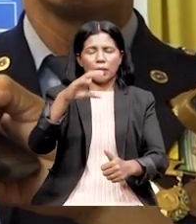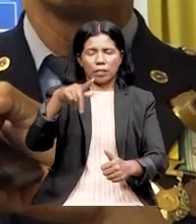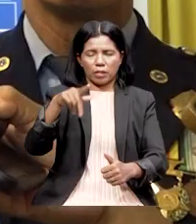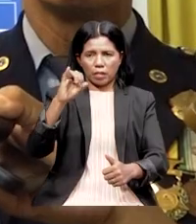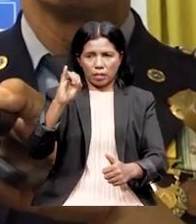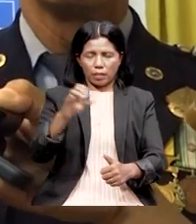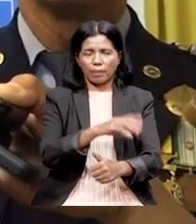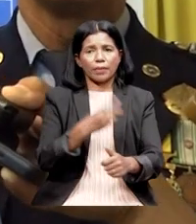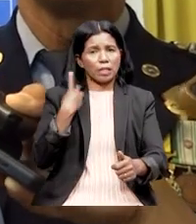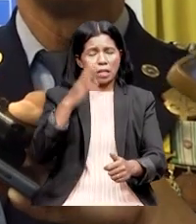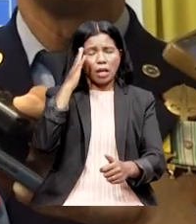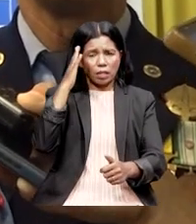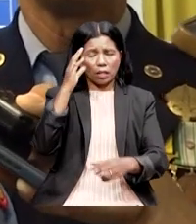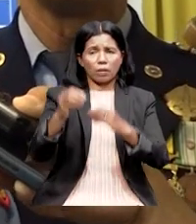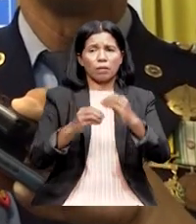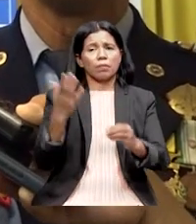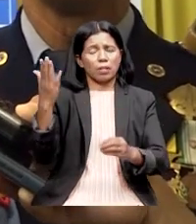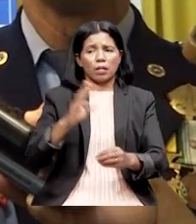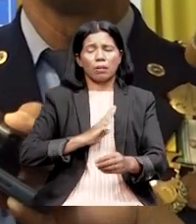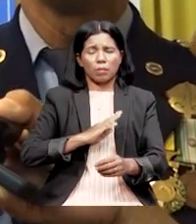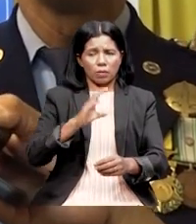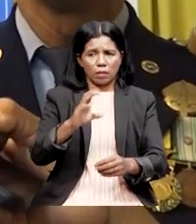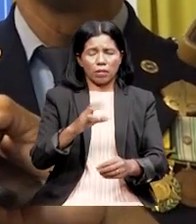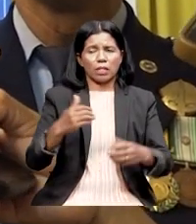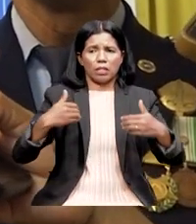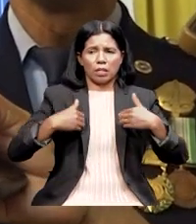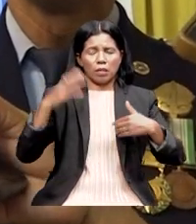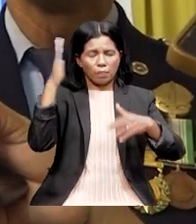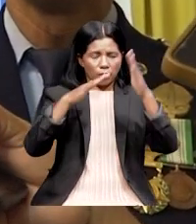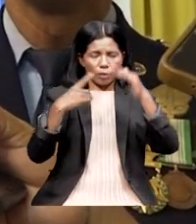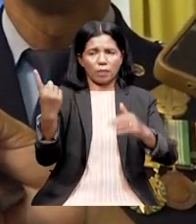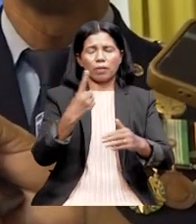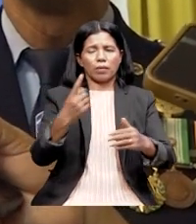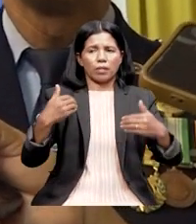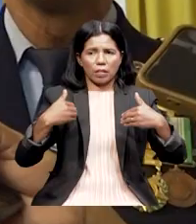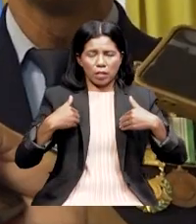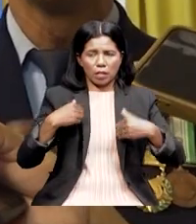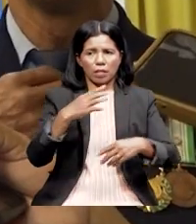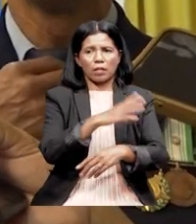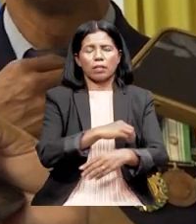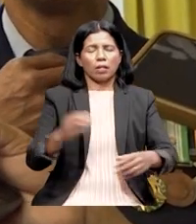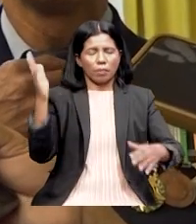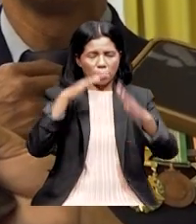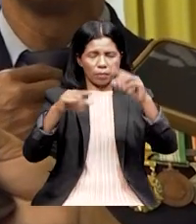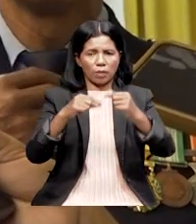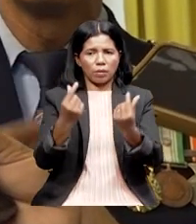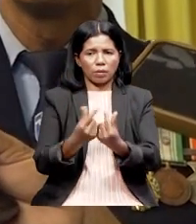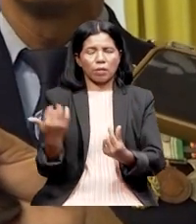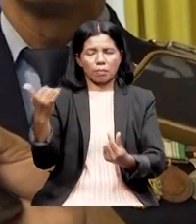ita atene kata ki ha bokau problema sempre musu liu ataka malo grupo